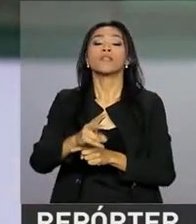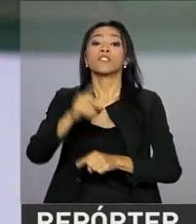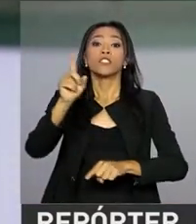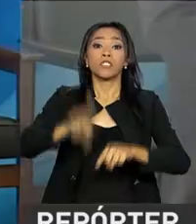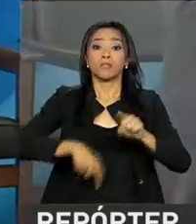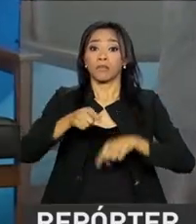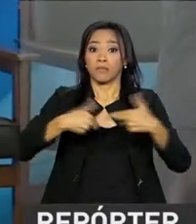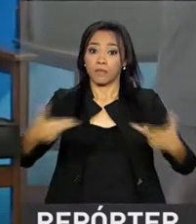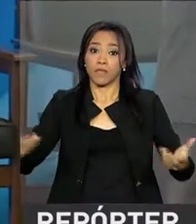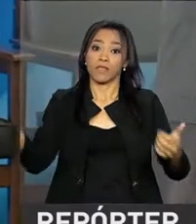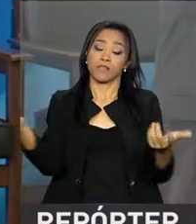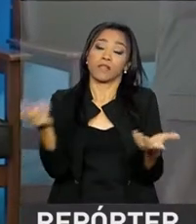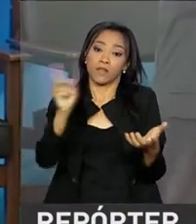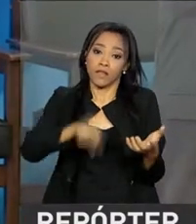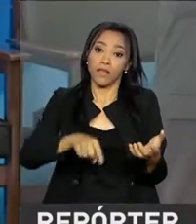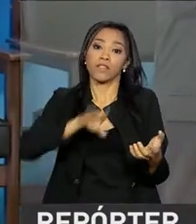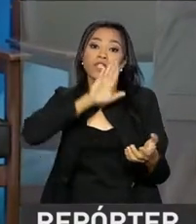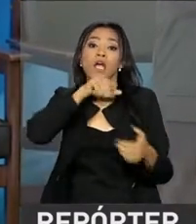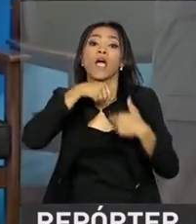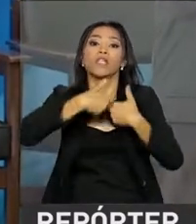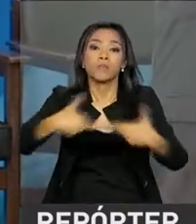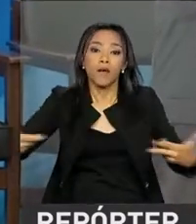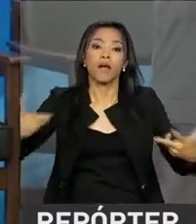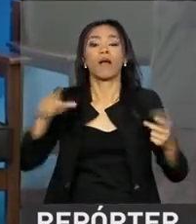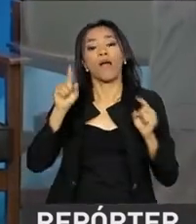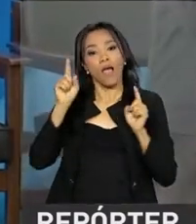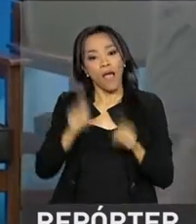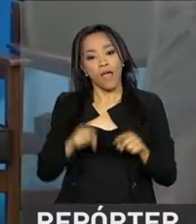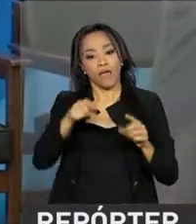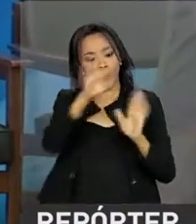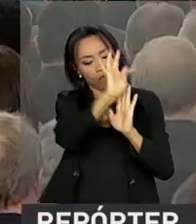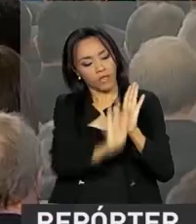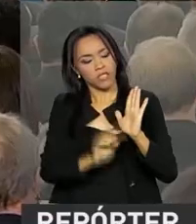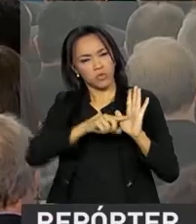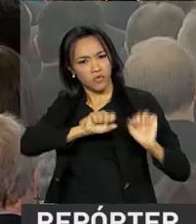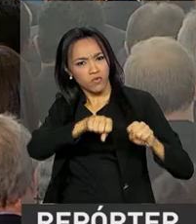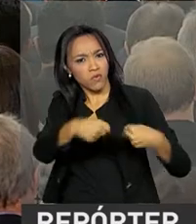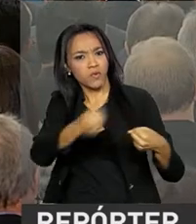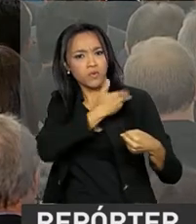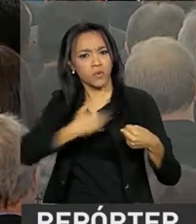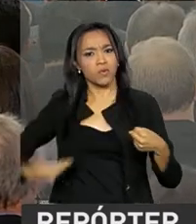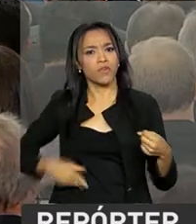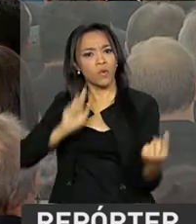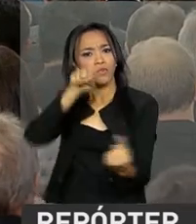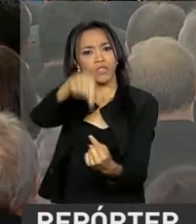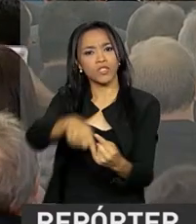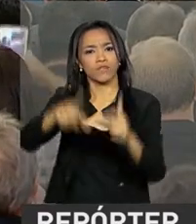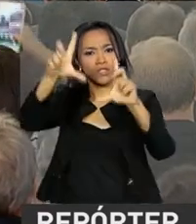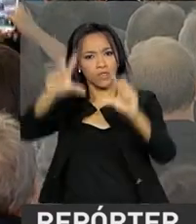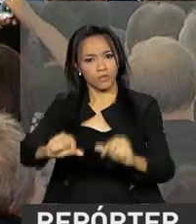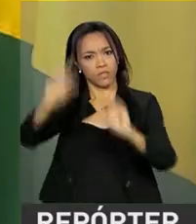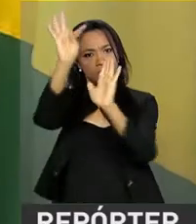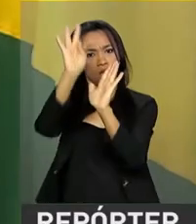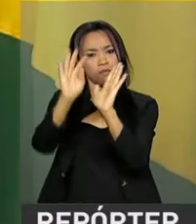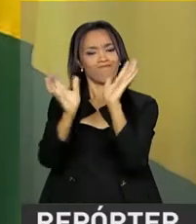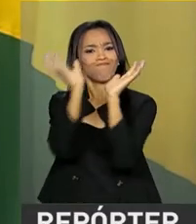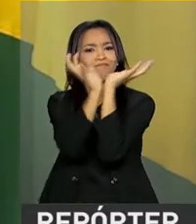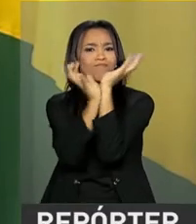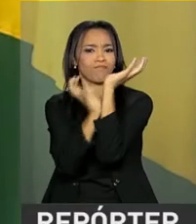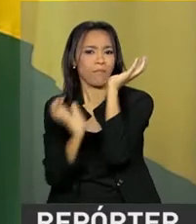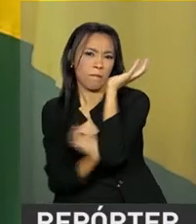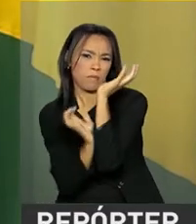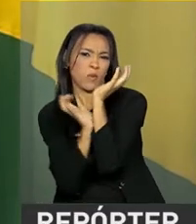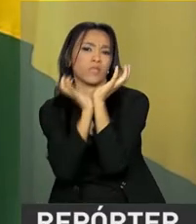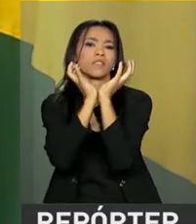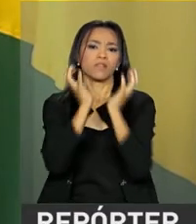animal e michel temer destacou que o texto faz parte de um esforço do governo para desburocratização do setor é parte do